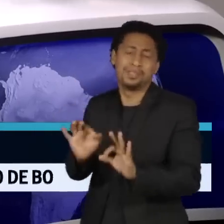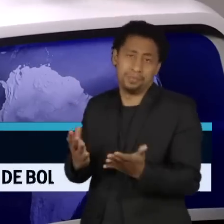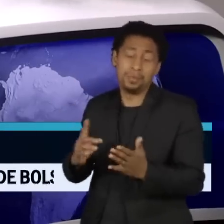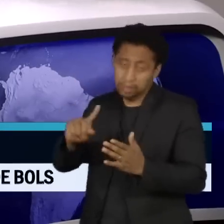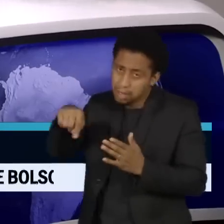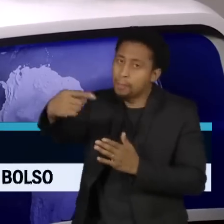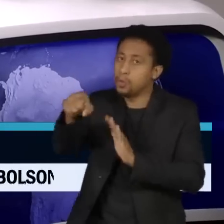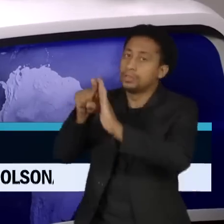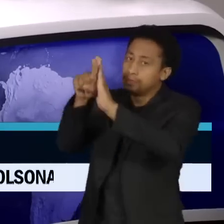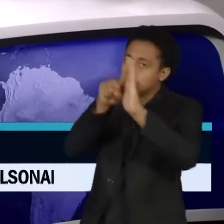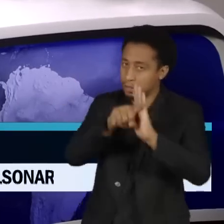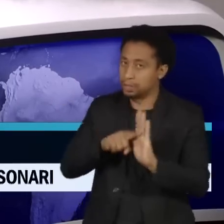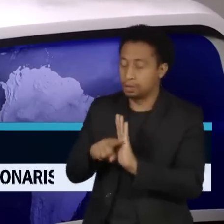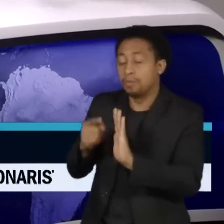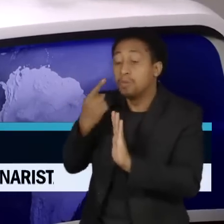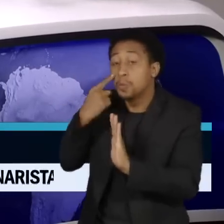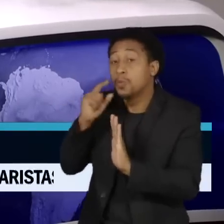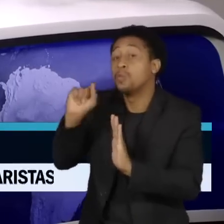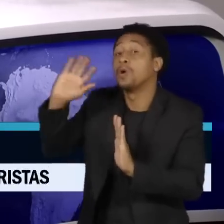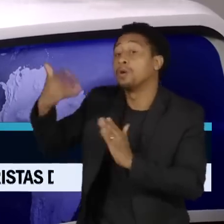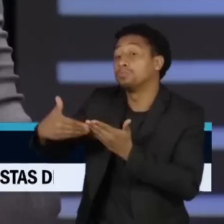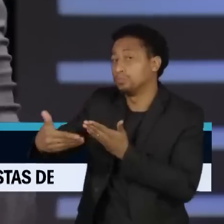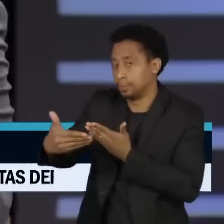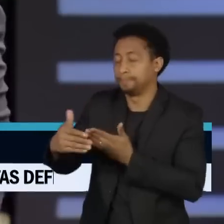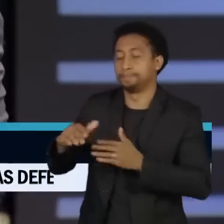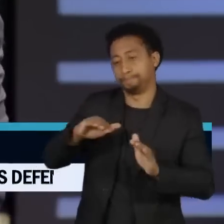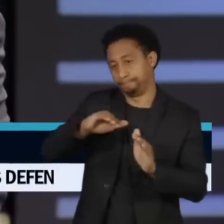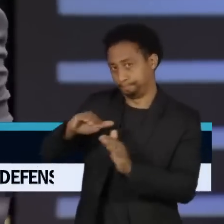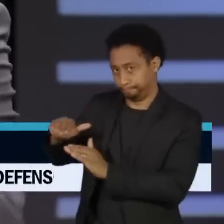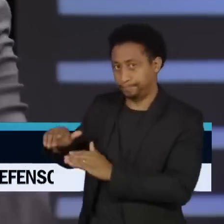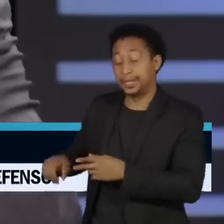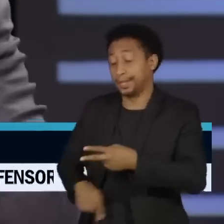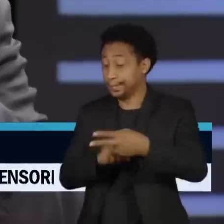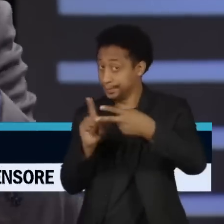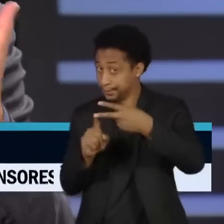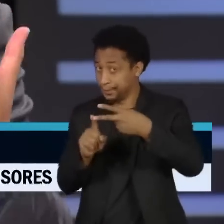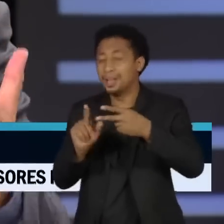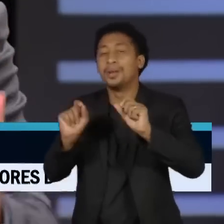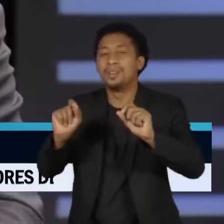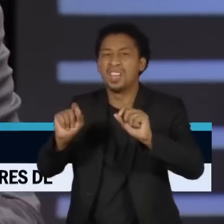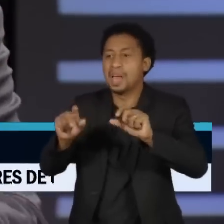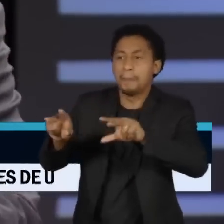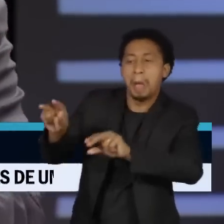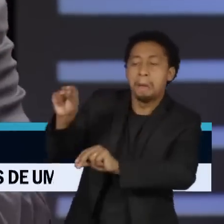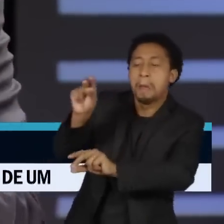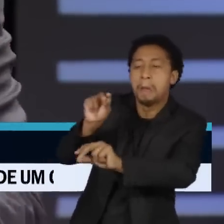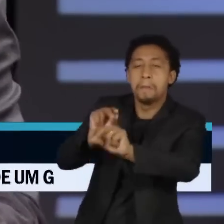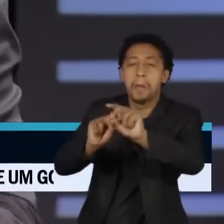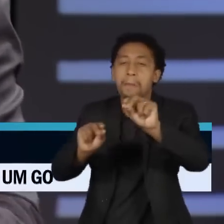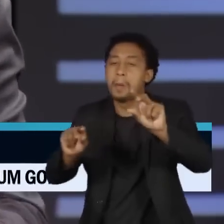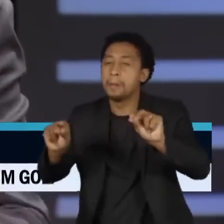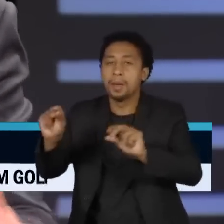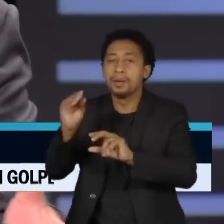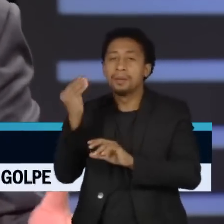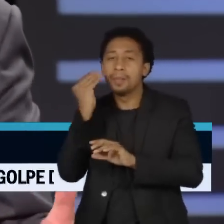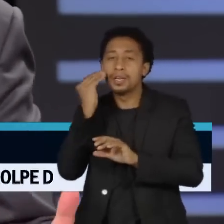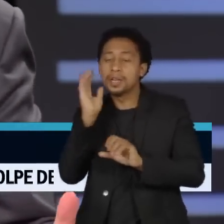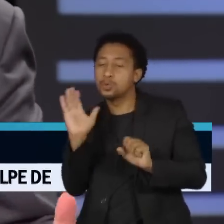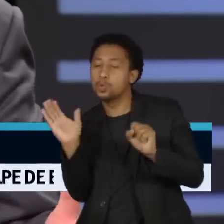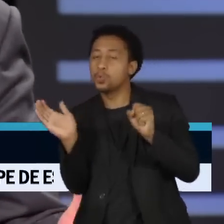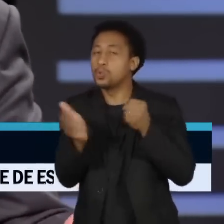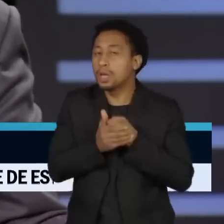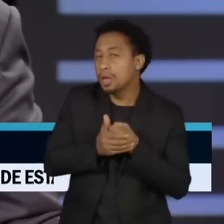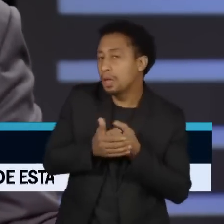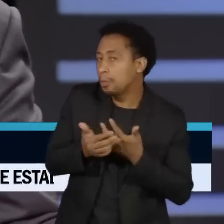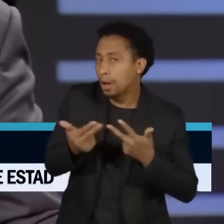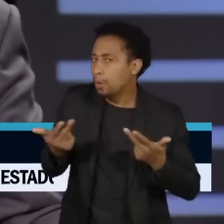Duval. Outro ponto é o seguinte, mas isso é uma cortina de fumaça, isso aconteceu, não aconteceu. O fato é o seguinte, ao que tudo